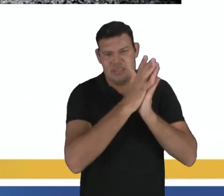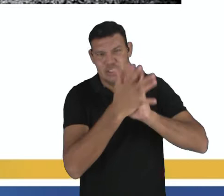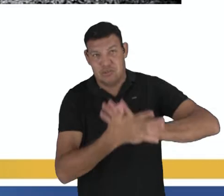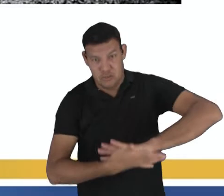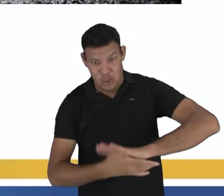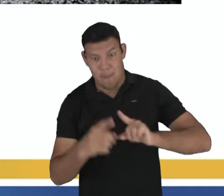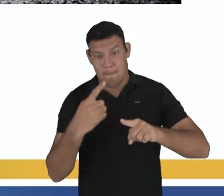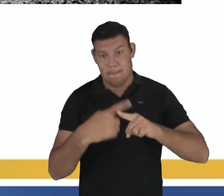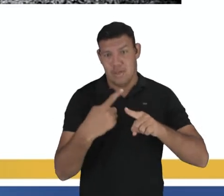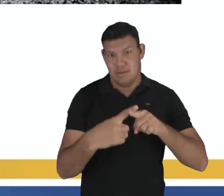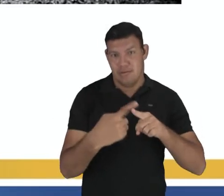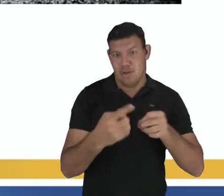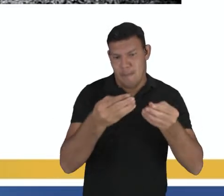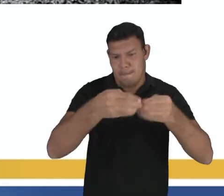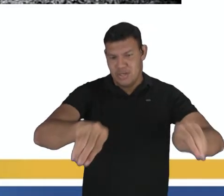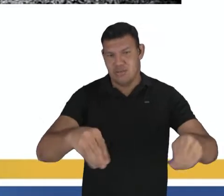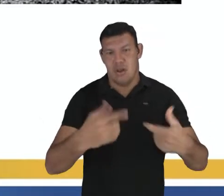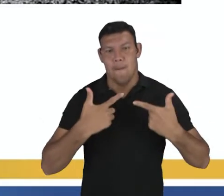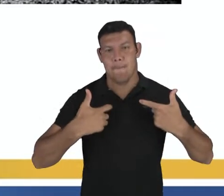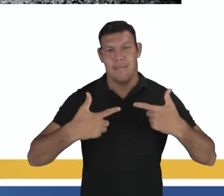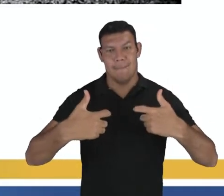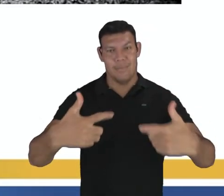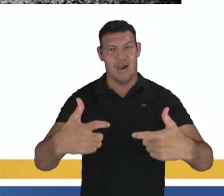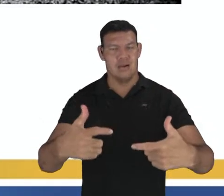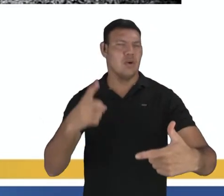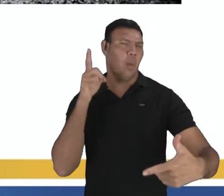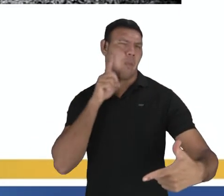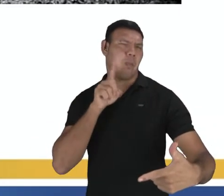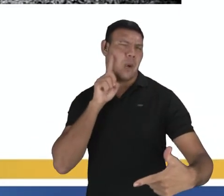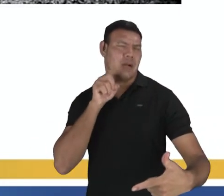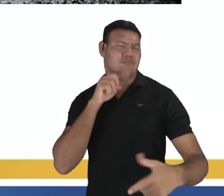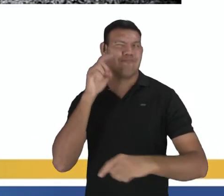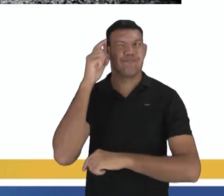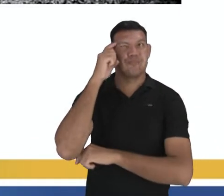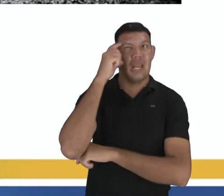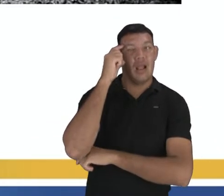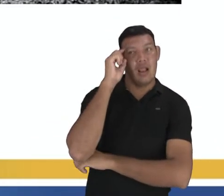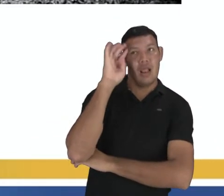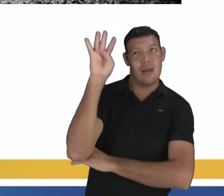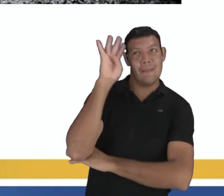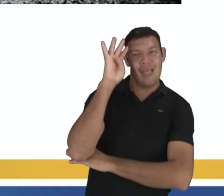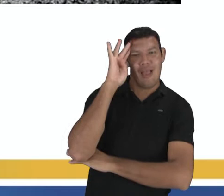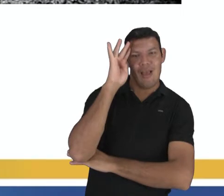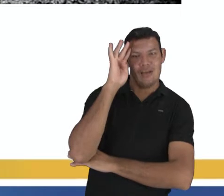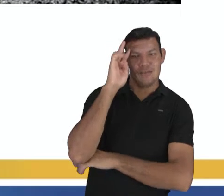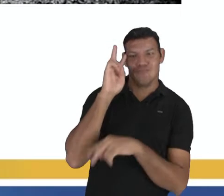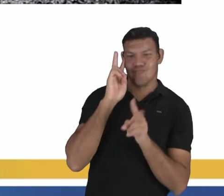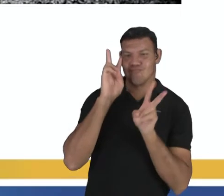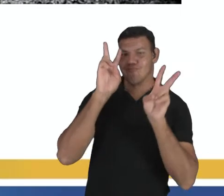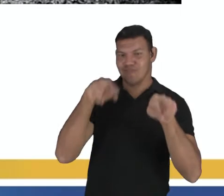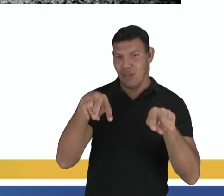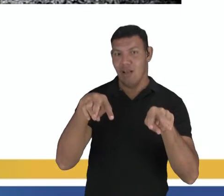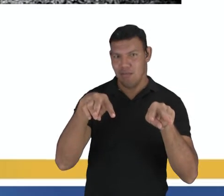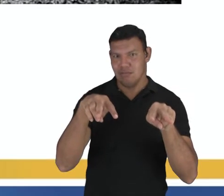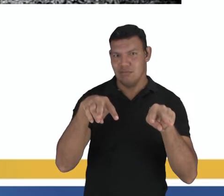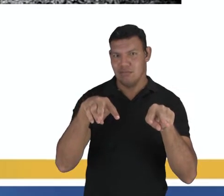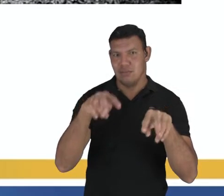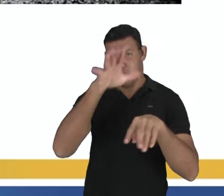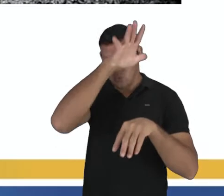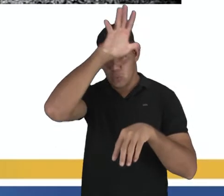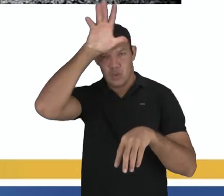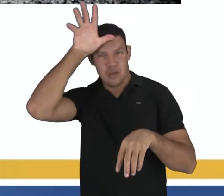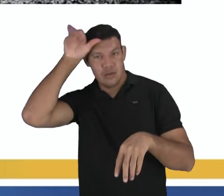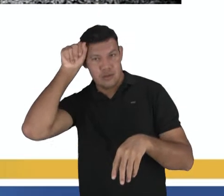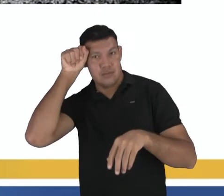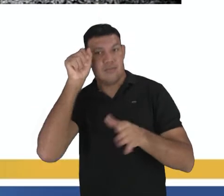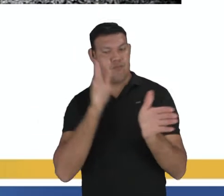guerra aí. Os Estados Unidos vai pensar novamente aí na região amazônica, né? E aí o que acontece,